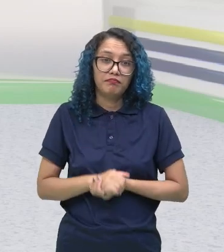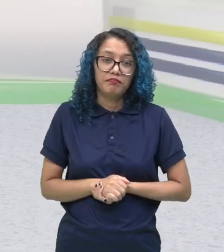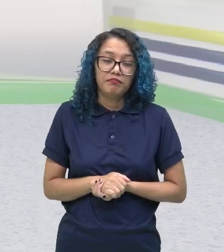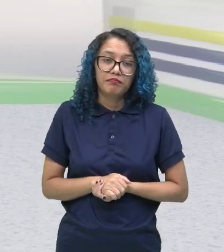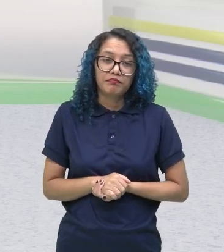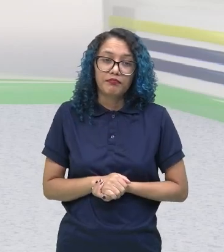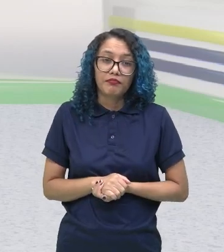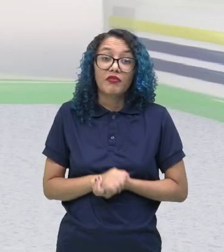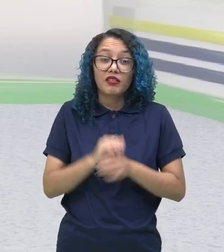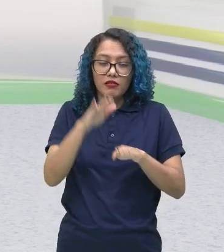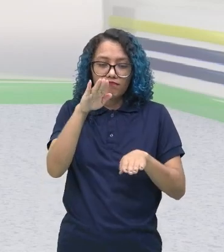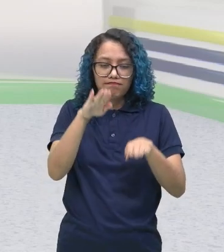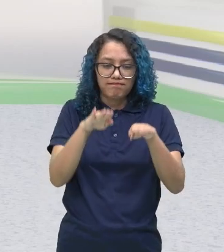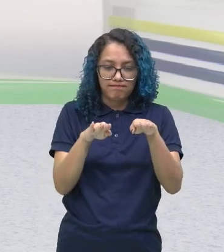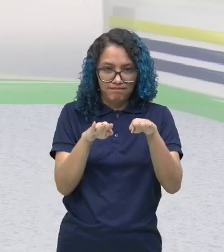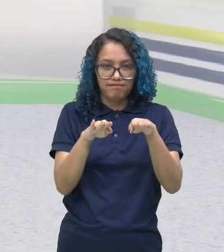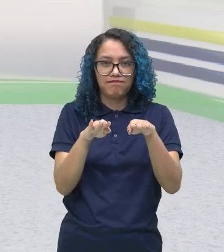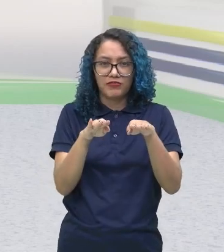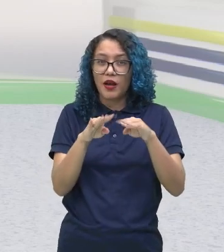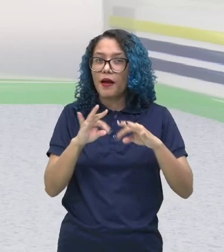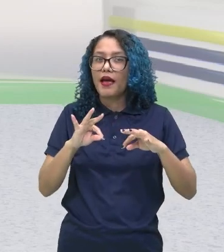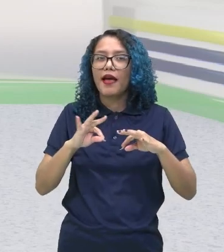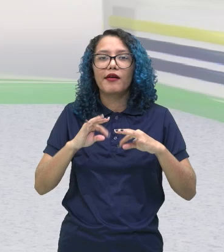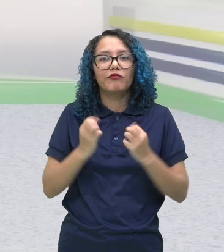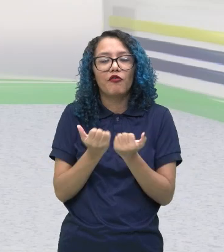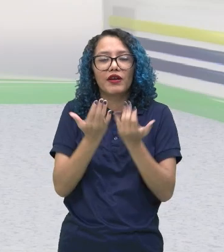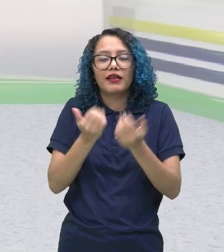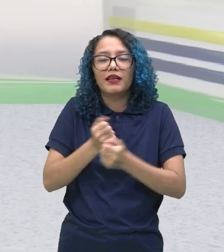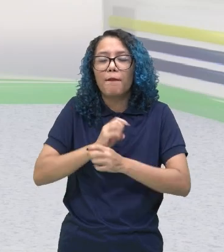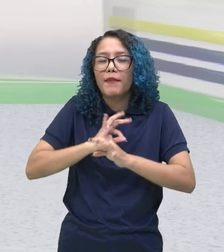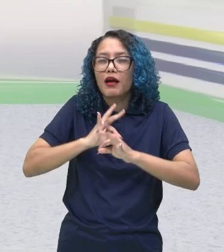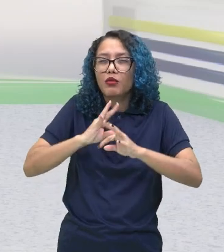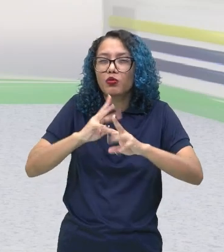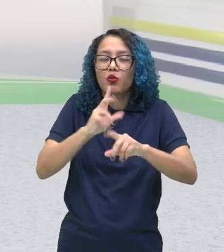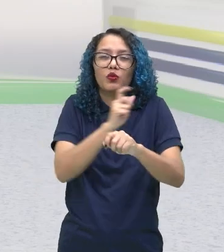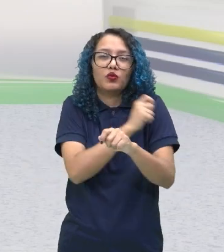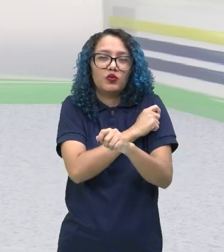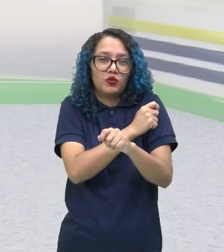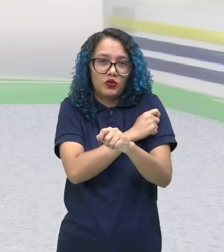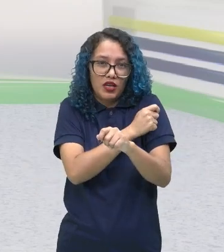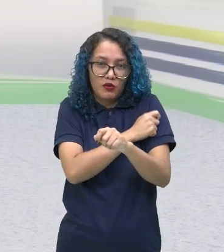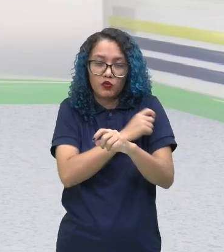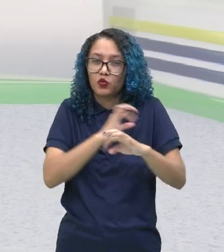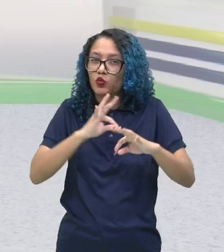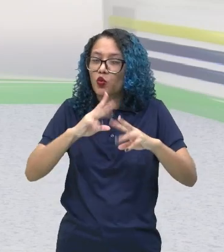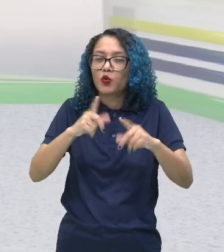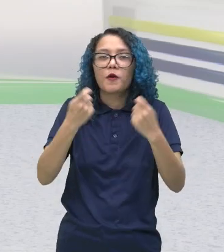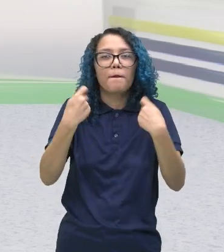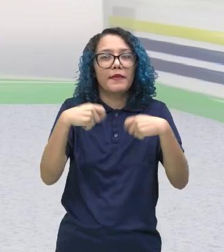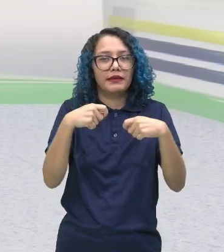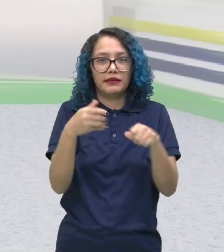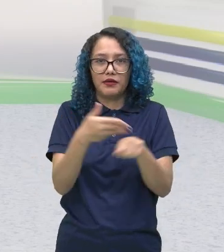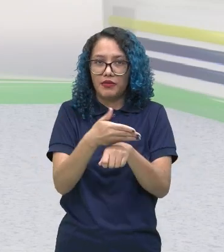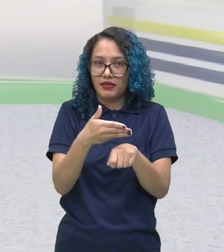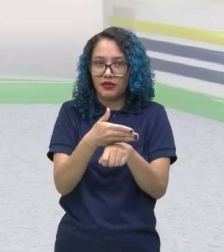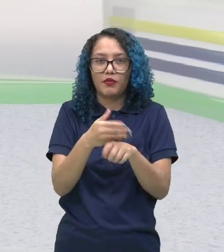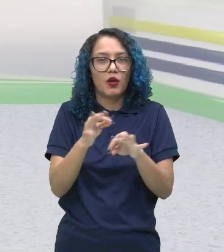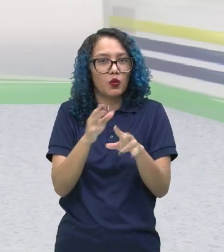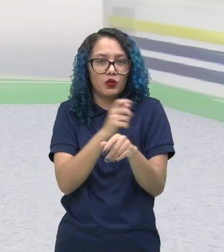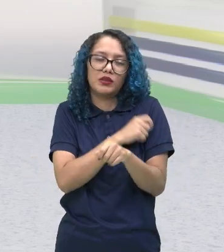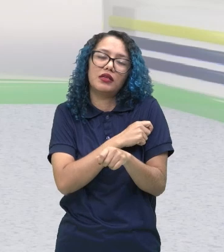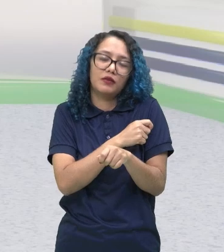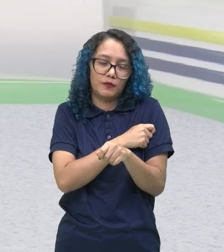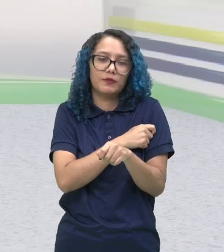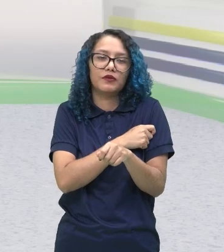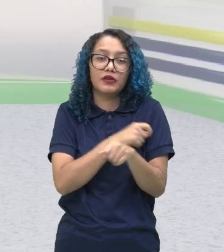para todos os estudantes da nossa rede. Nenhum estudante ficará de fora desse processo, tá bom? E de antemão já agradeço também,